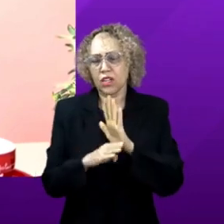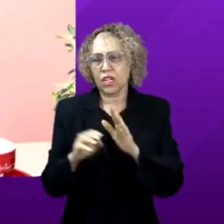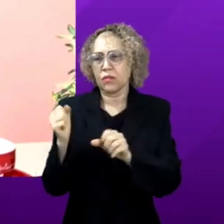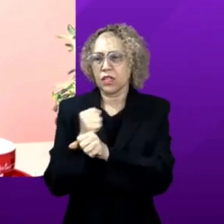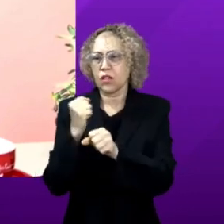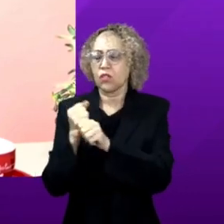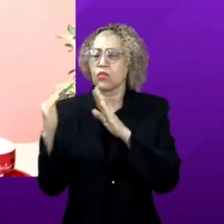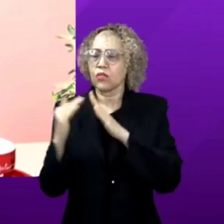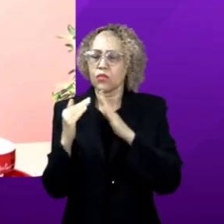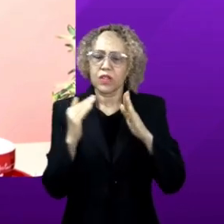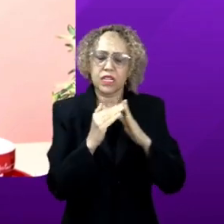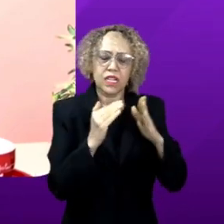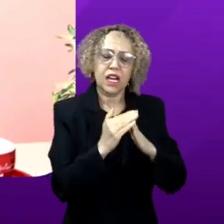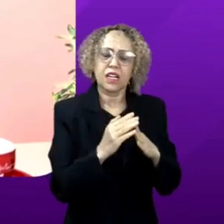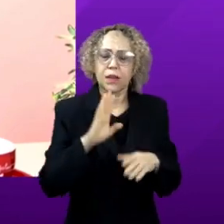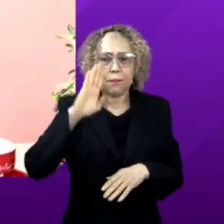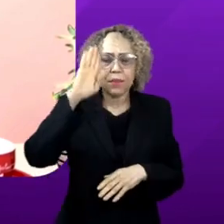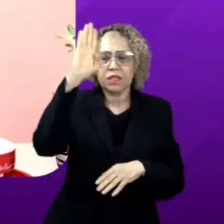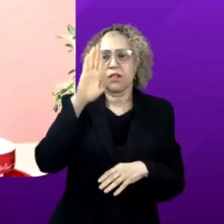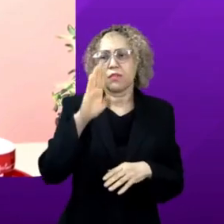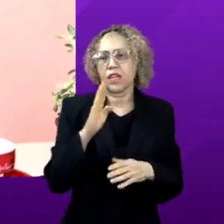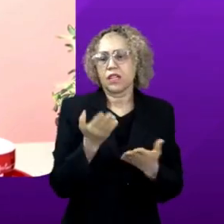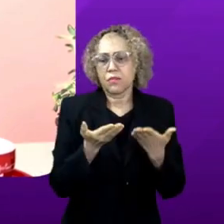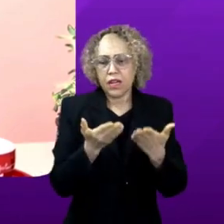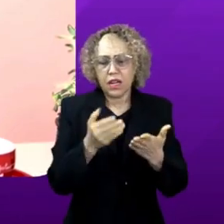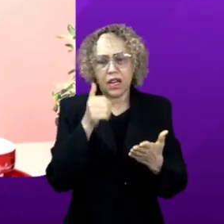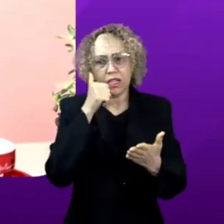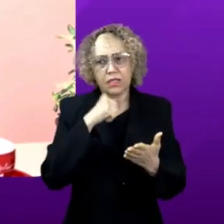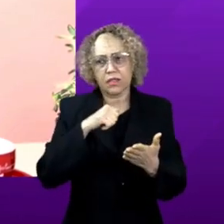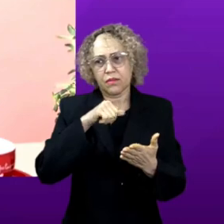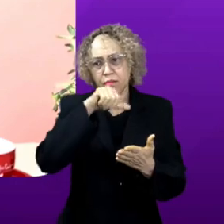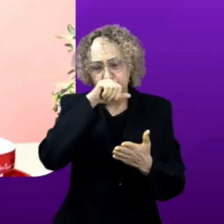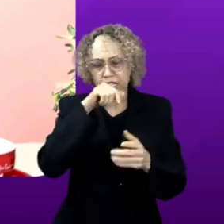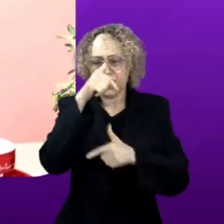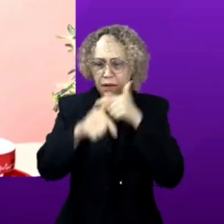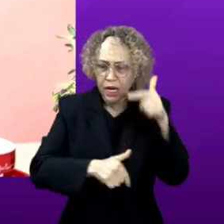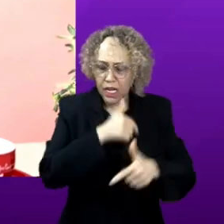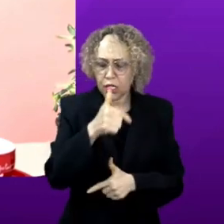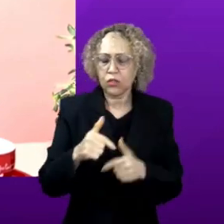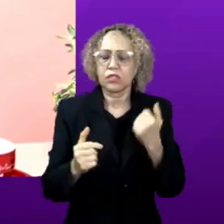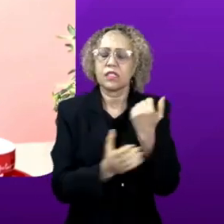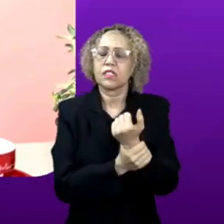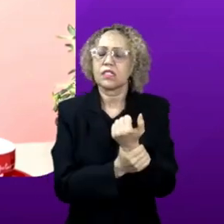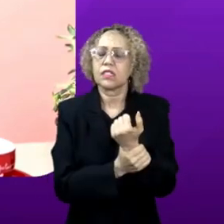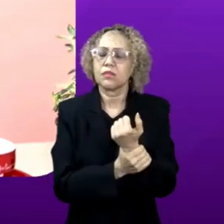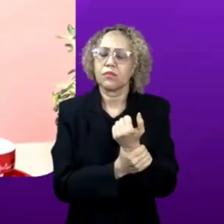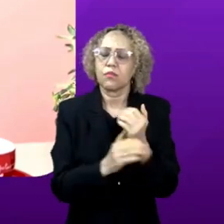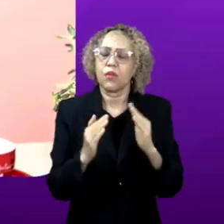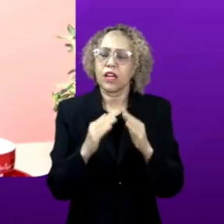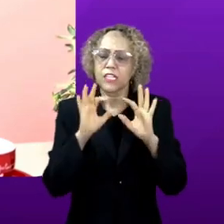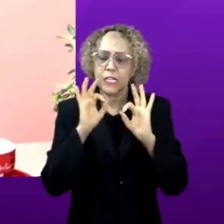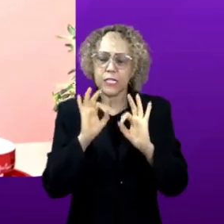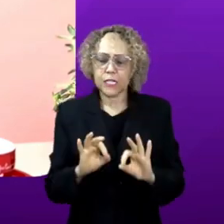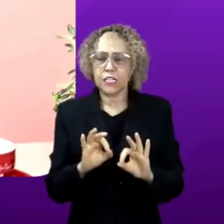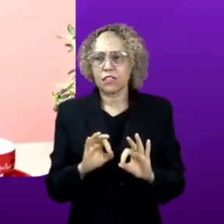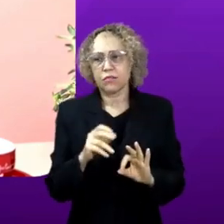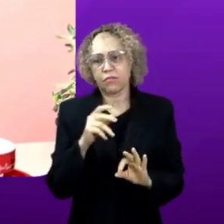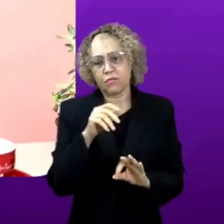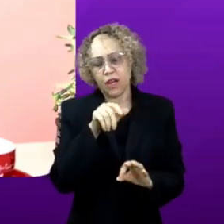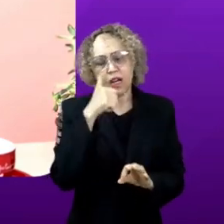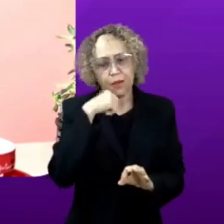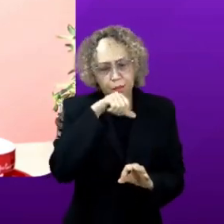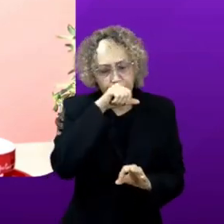as mulheres, mães, trabalhadoras, garantindo moradia digna para suas famílias. A questão do transporte